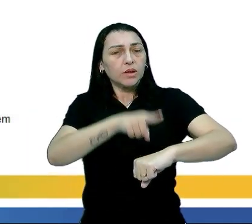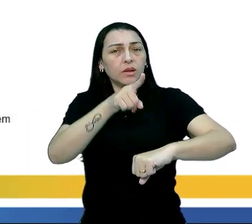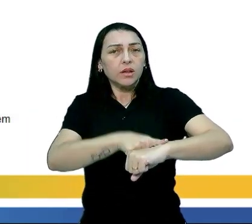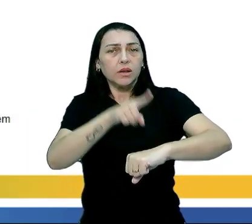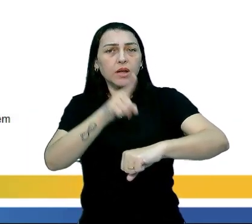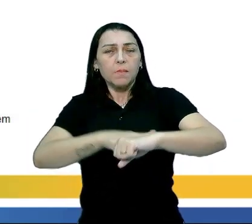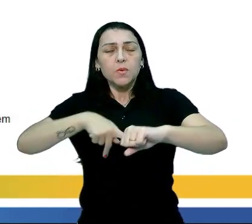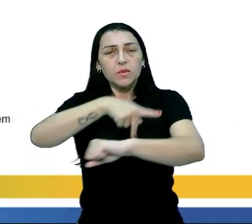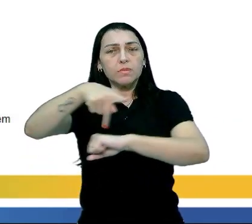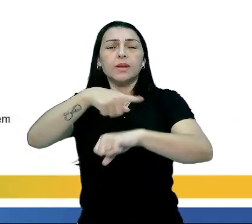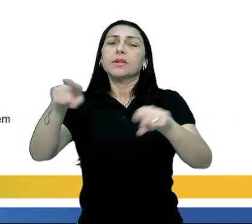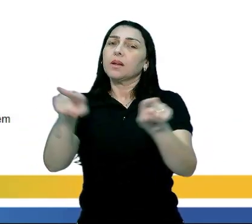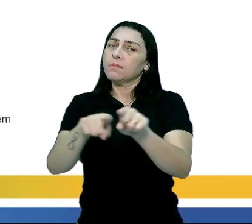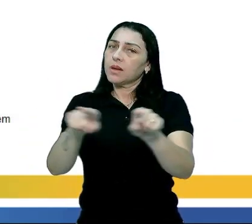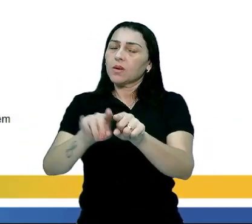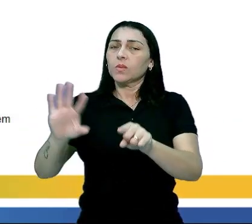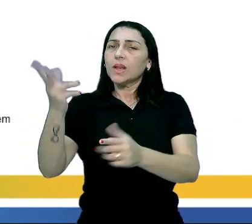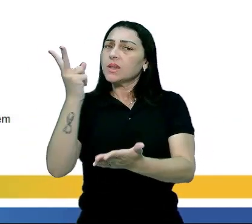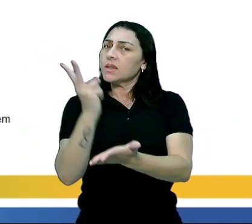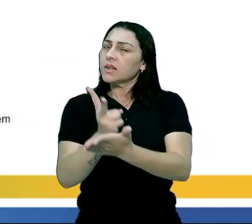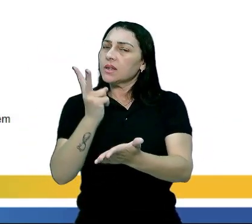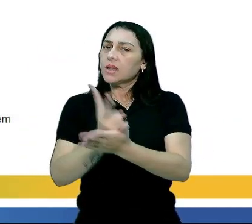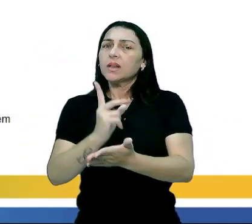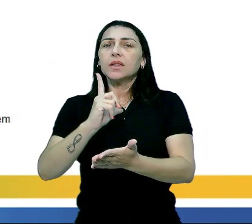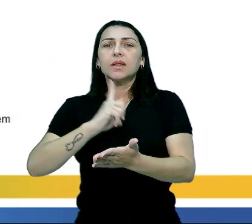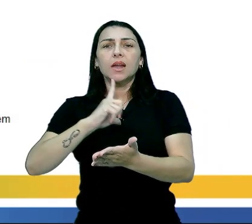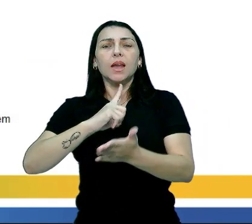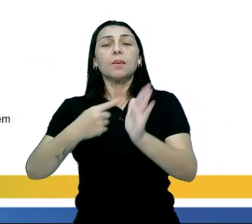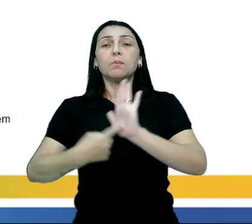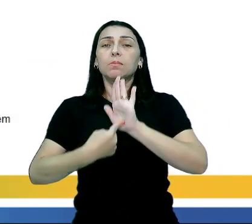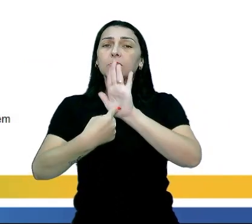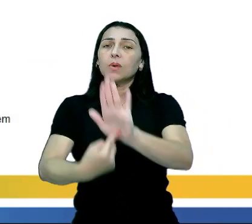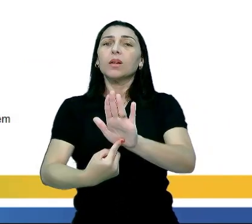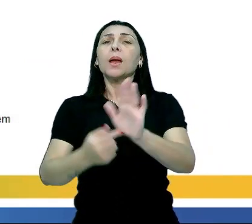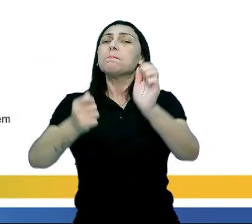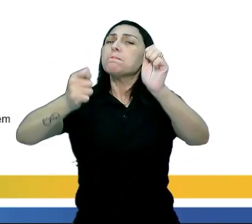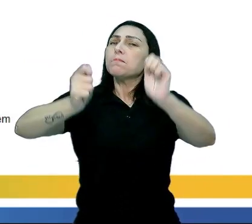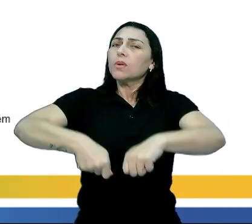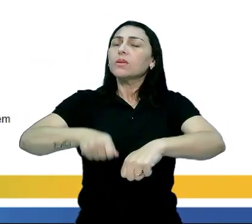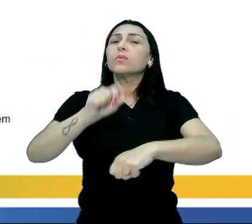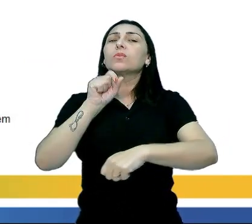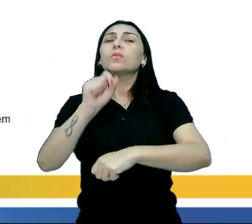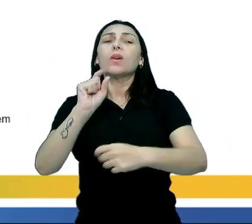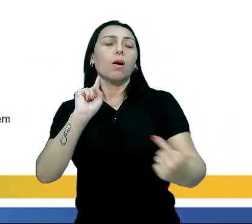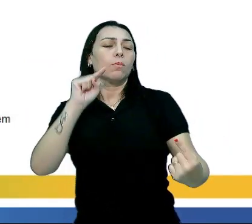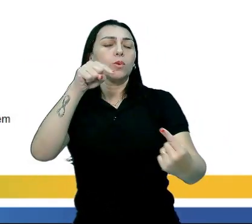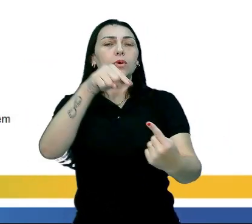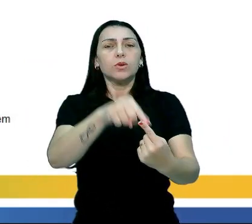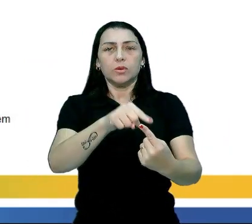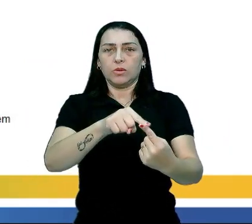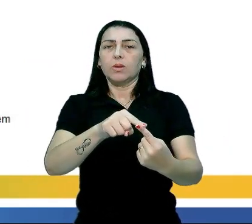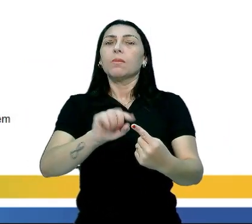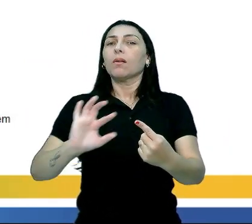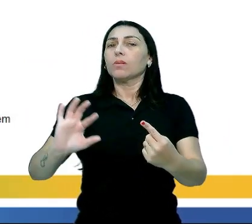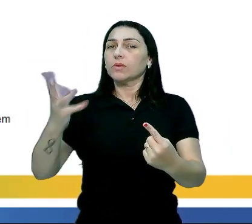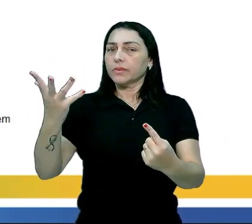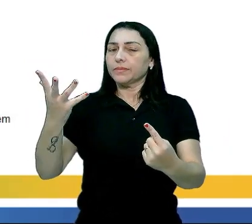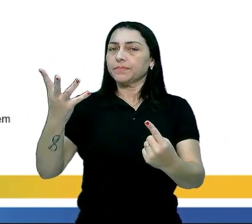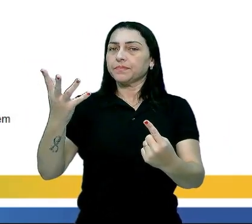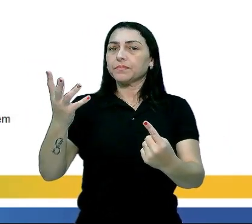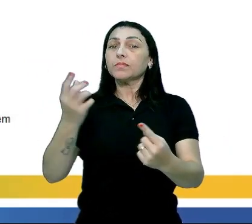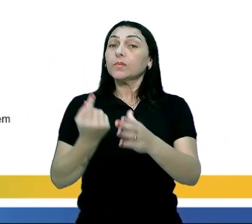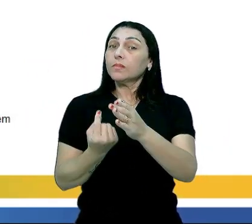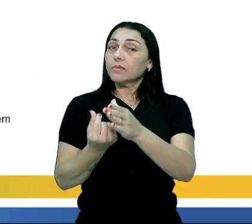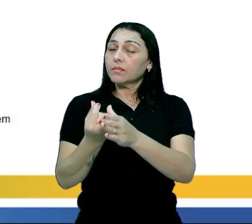e em todos os países, sempre que se tenha apresentada a possibilidade objetiva para tanto.